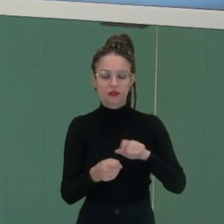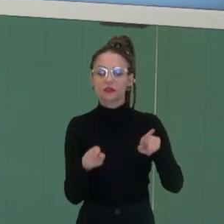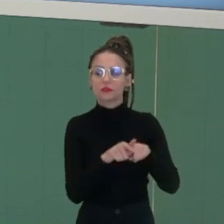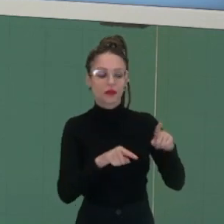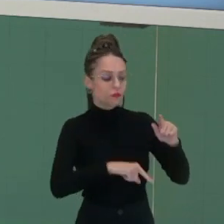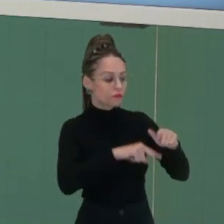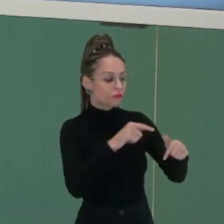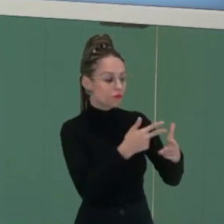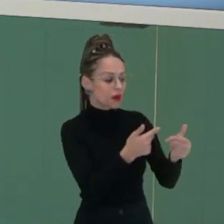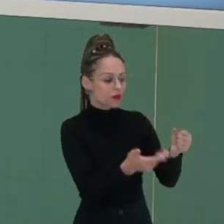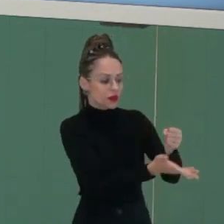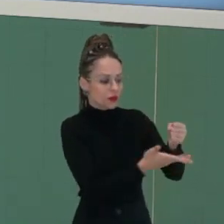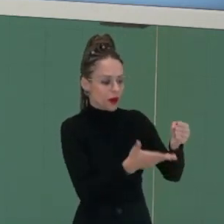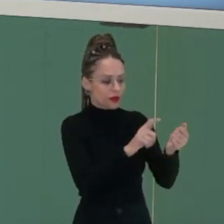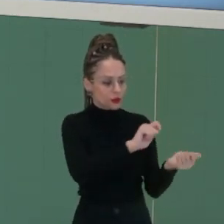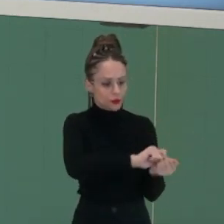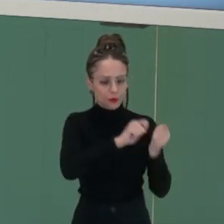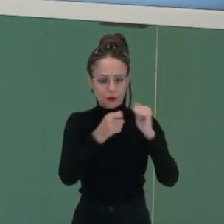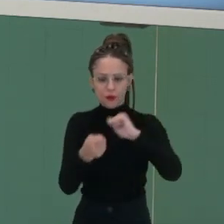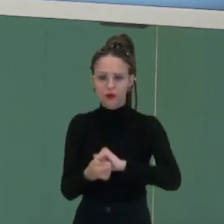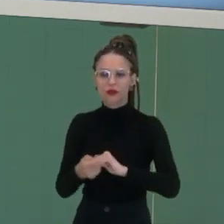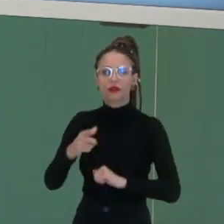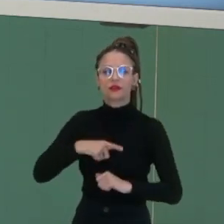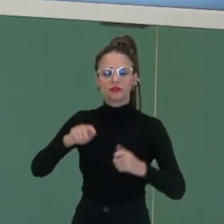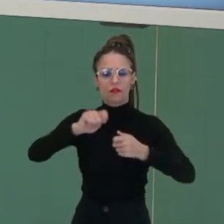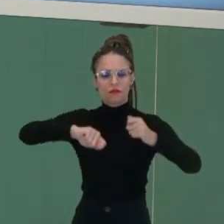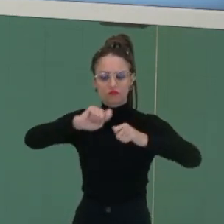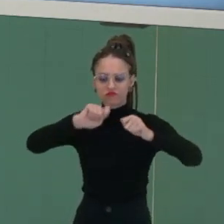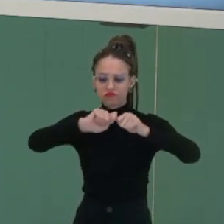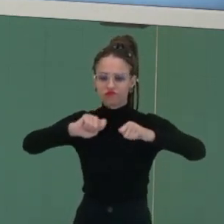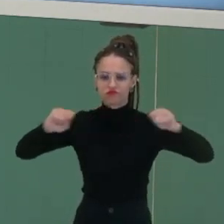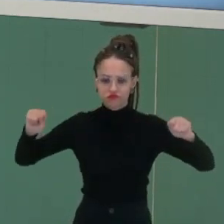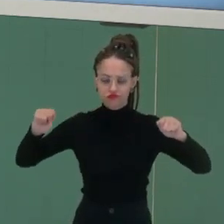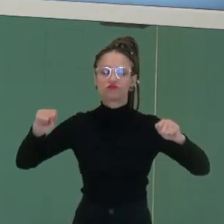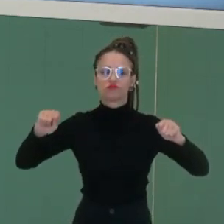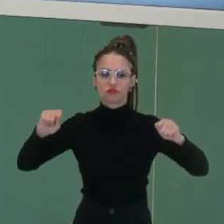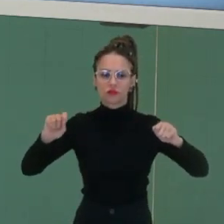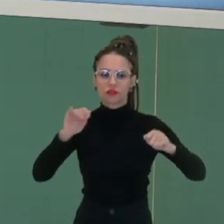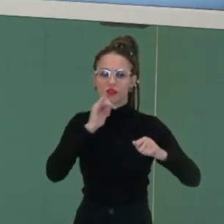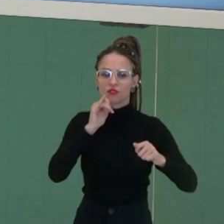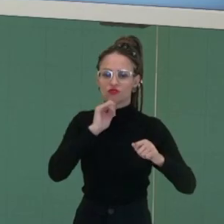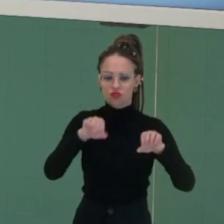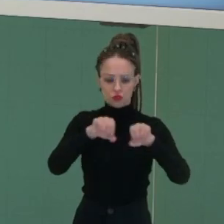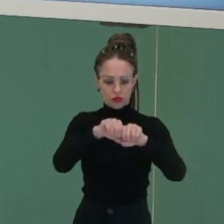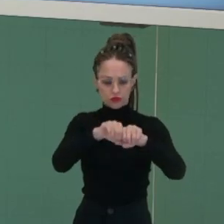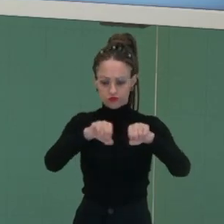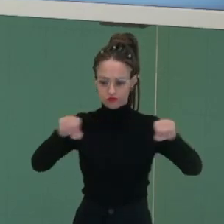matéria-prima, então nós temos aí trançados em fibra, né, como taquara,